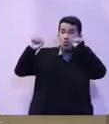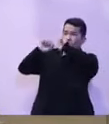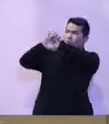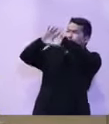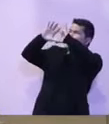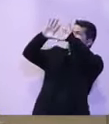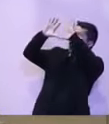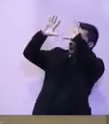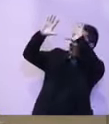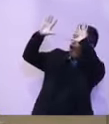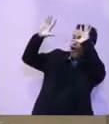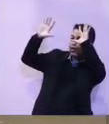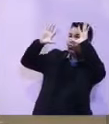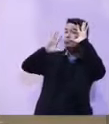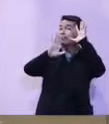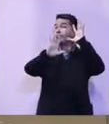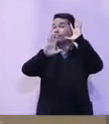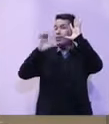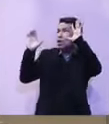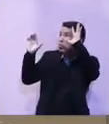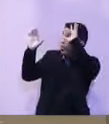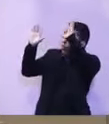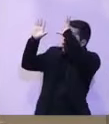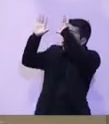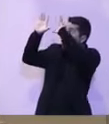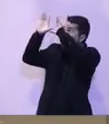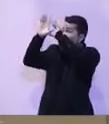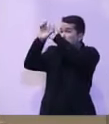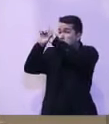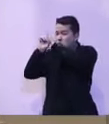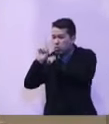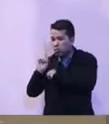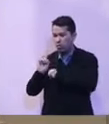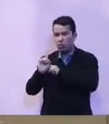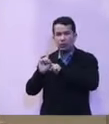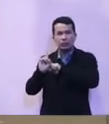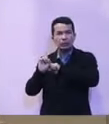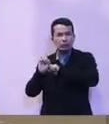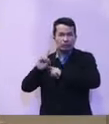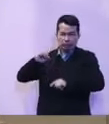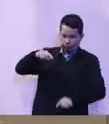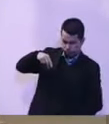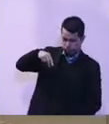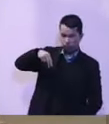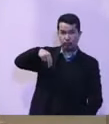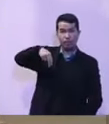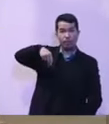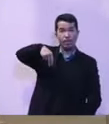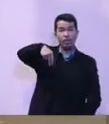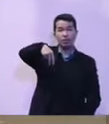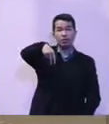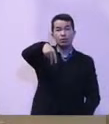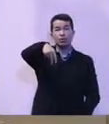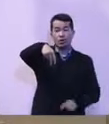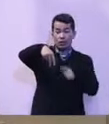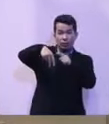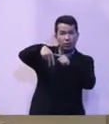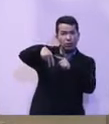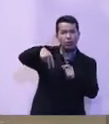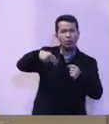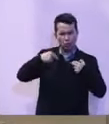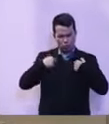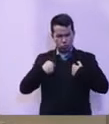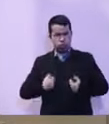poder dEle, da infinitude dEle, para caber na forma humana. E Ele se encarnou.